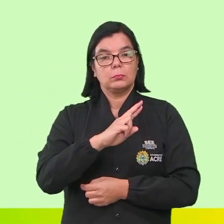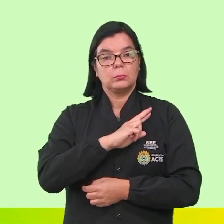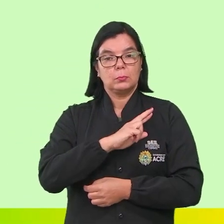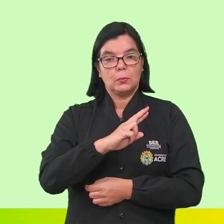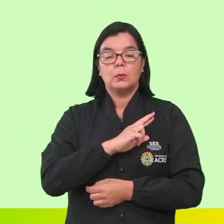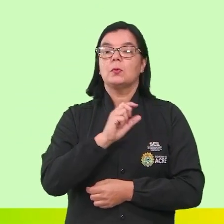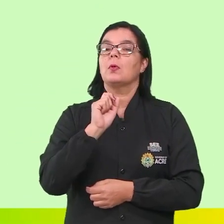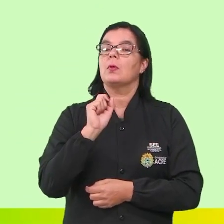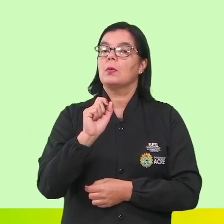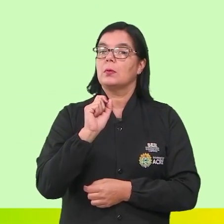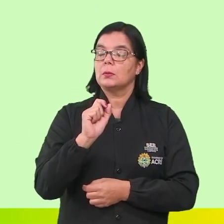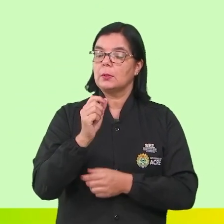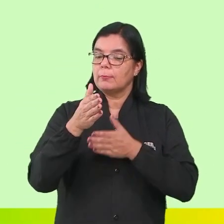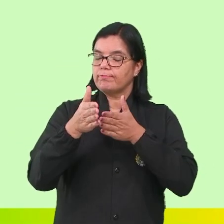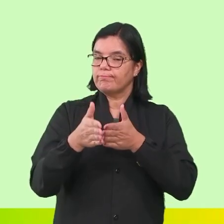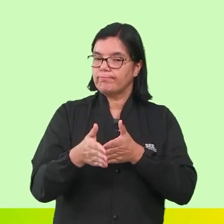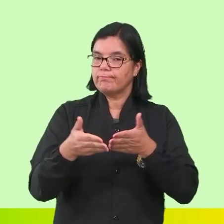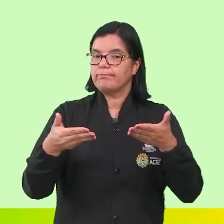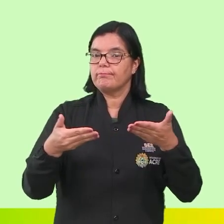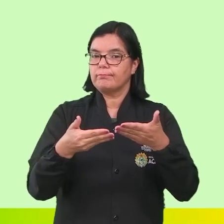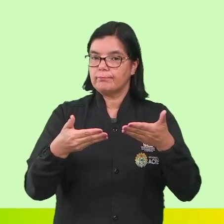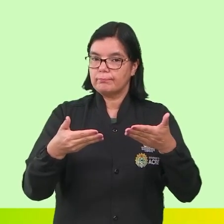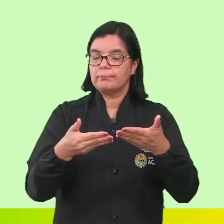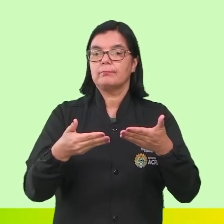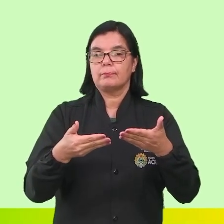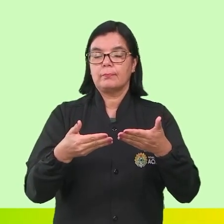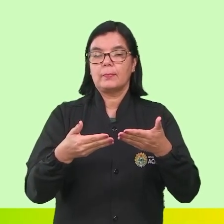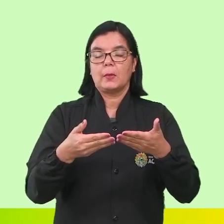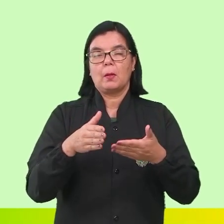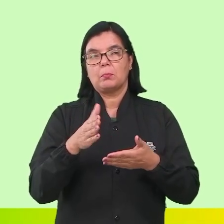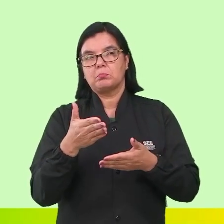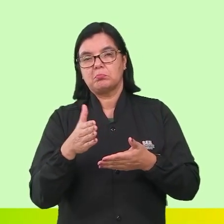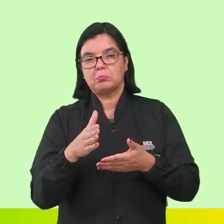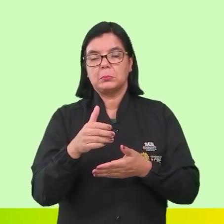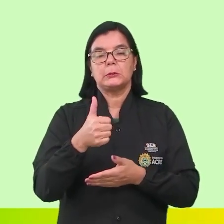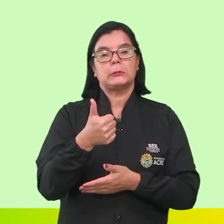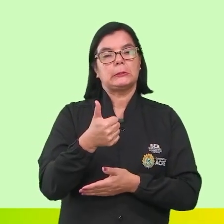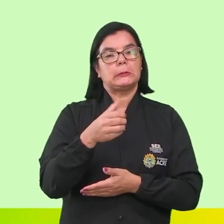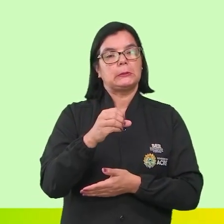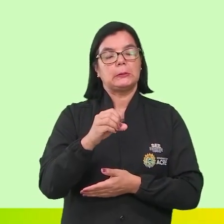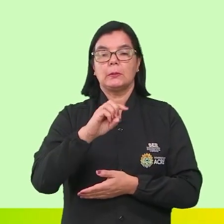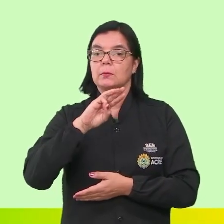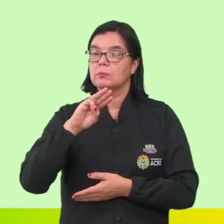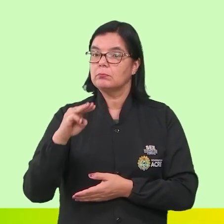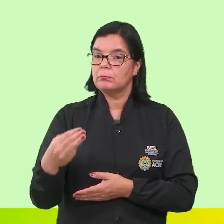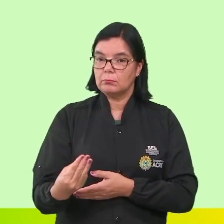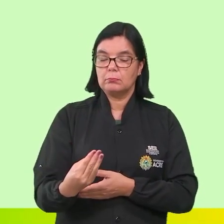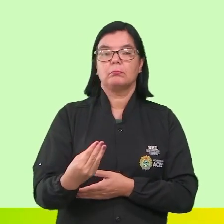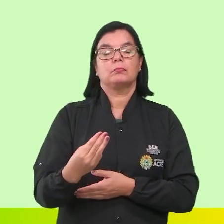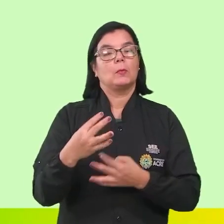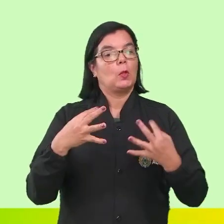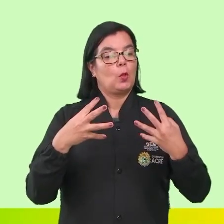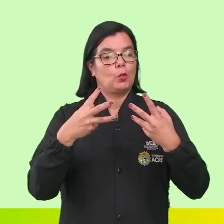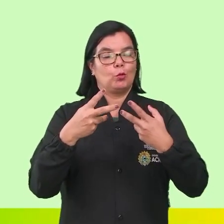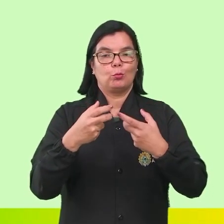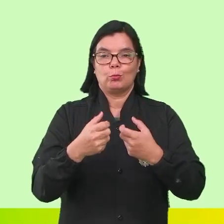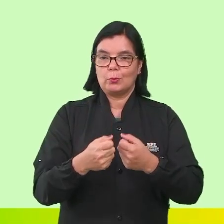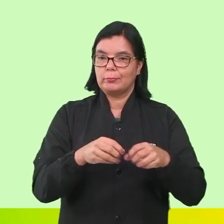religiões elas sejam seguidas atualmente por aproximadamente 100 milhões de pessoas em todo